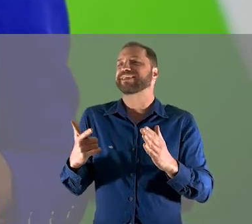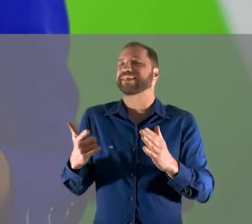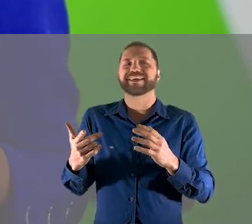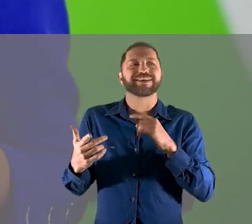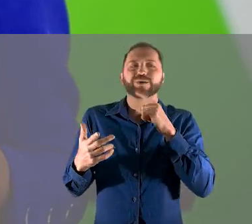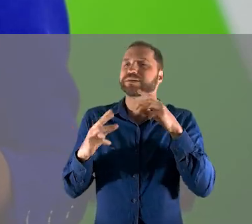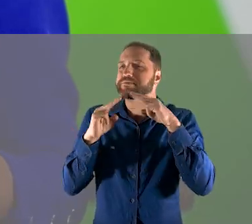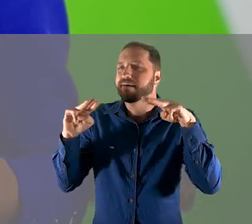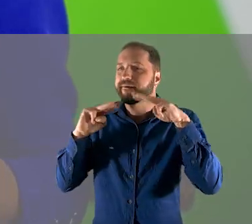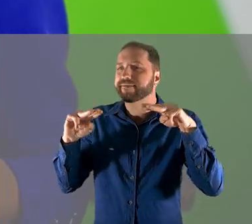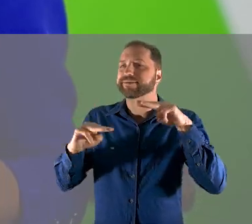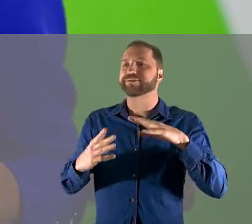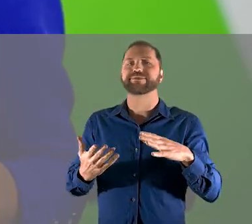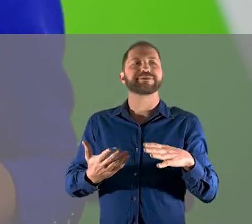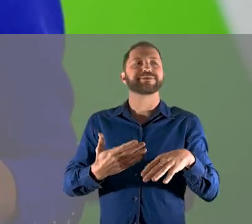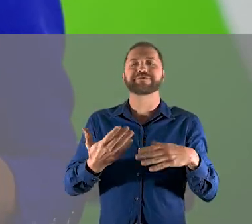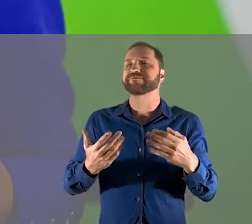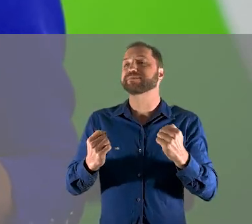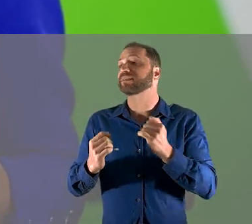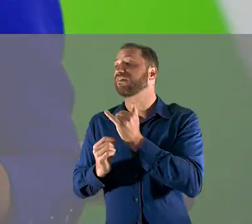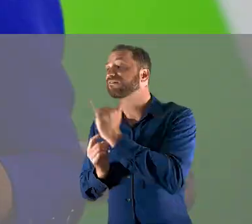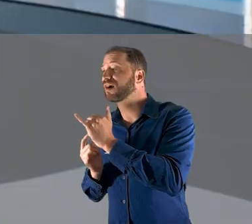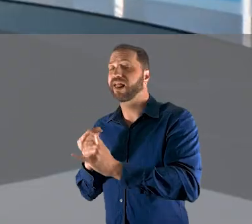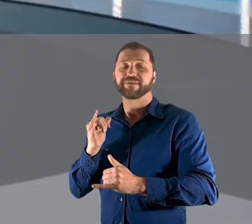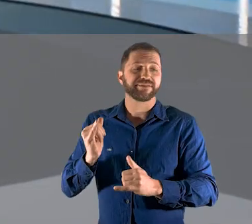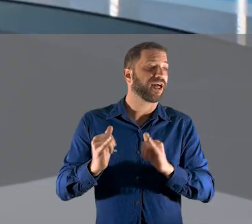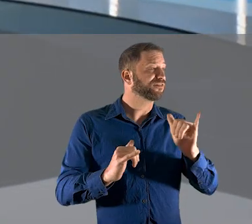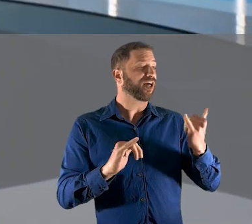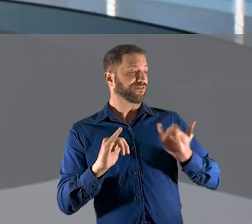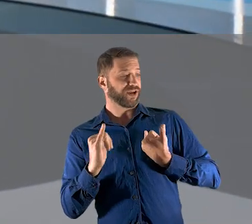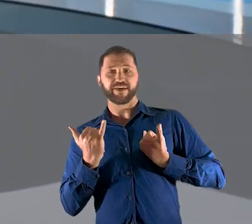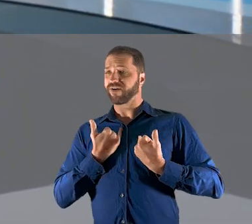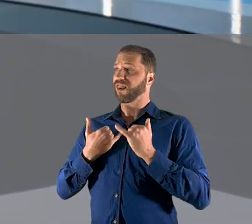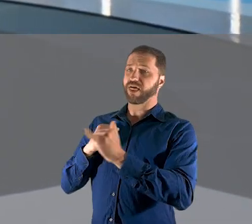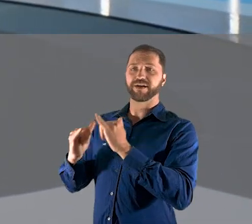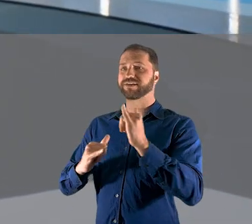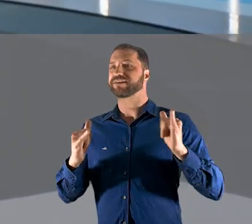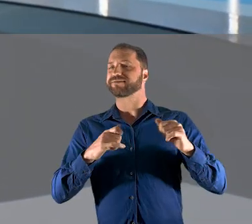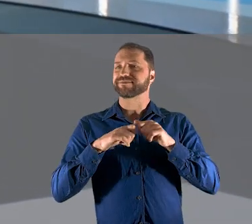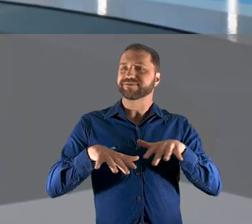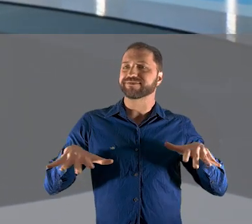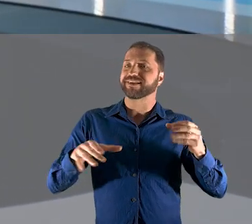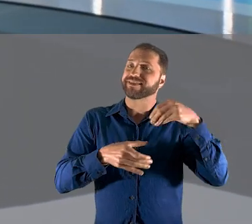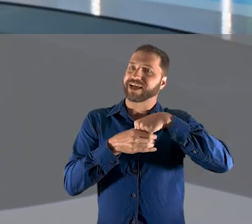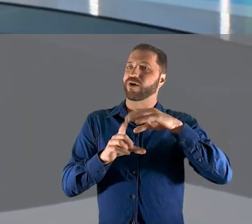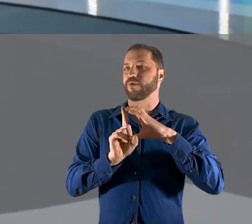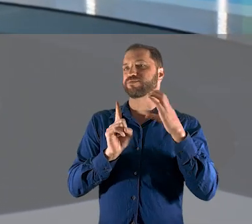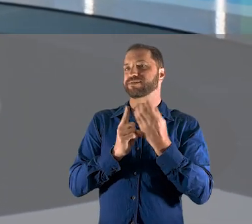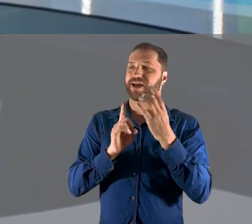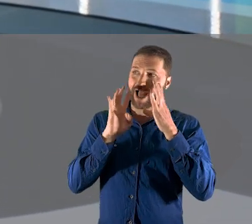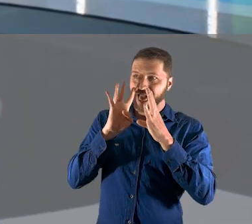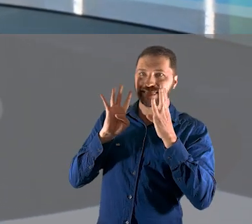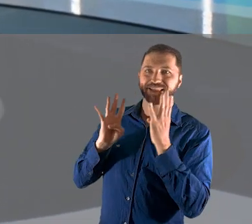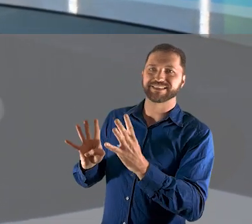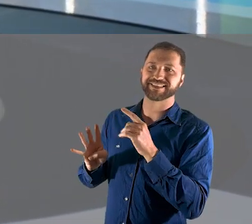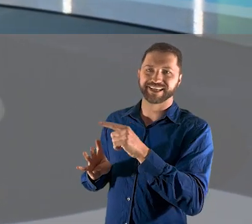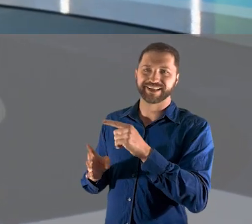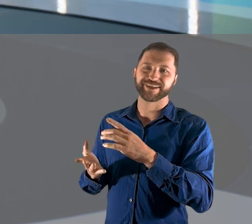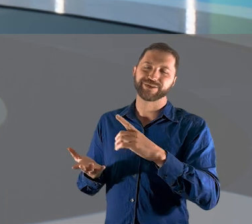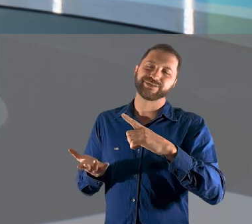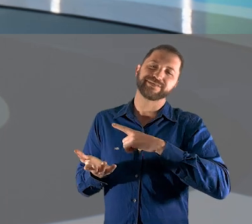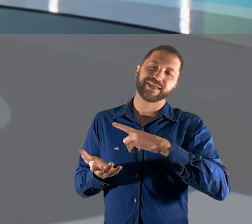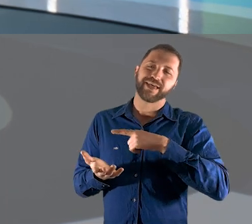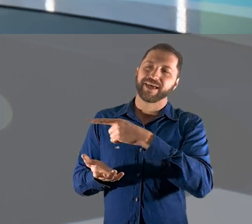nem condição de fazer um marketing e vai depender muito desse da própria comunidade prestar